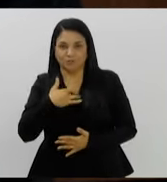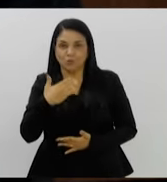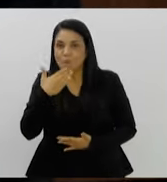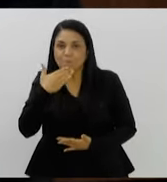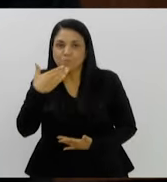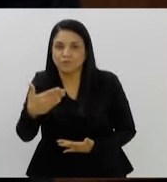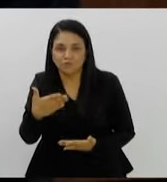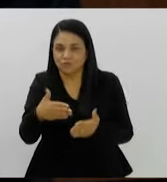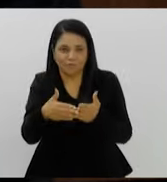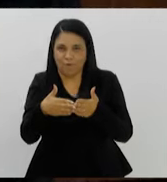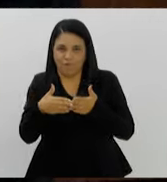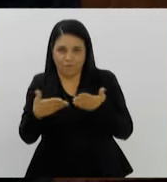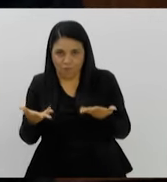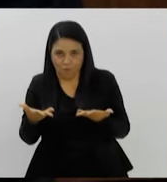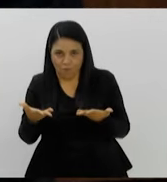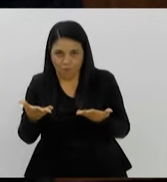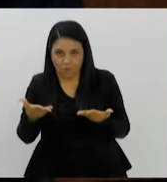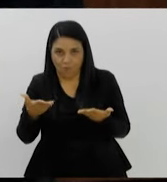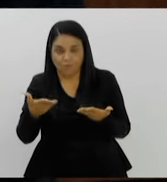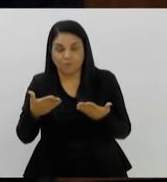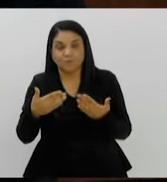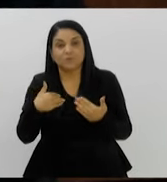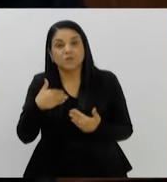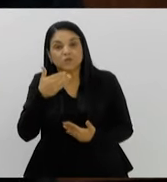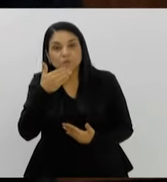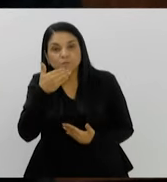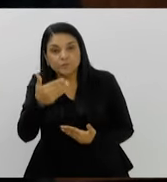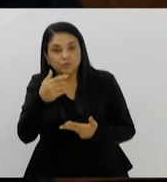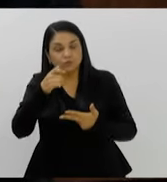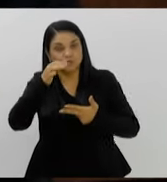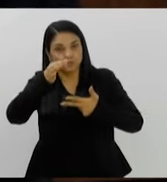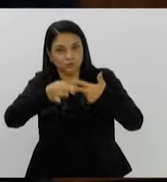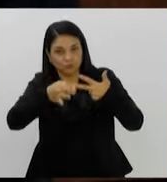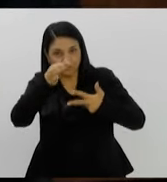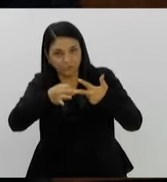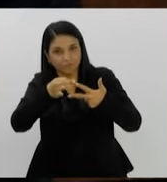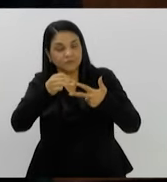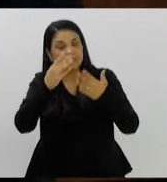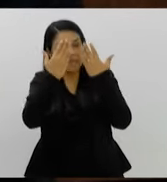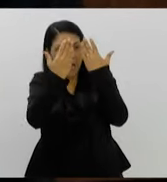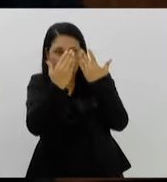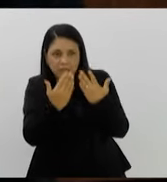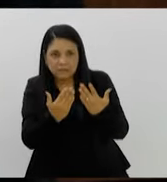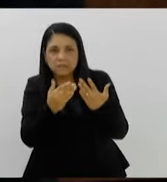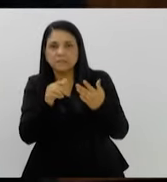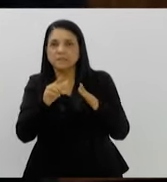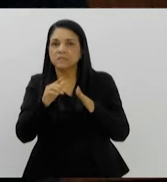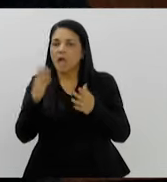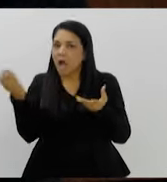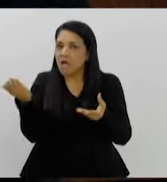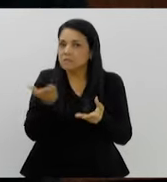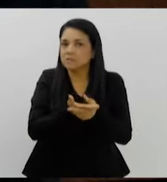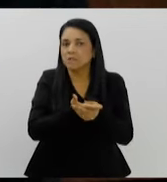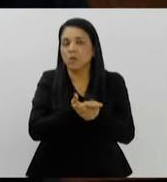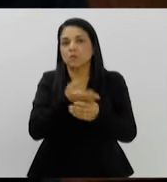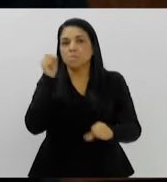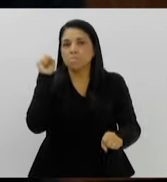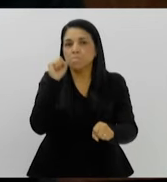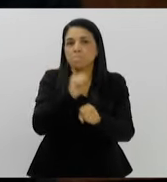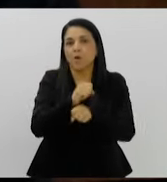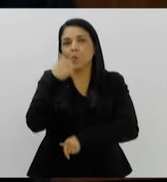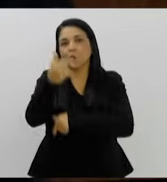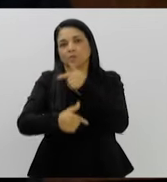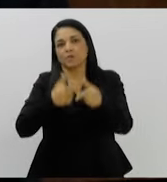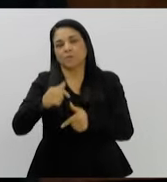Presidente então por favor pedimos ao judiciário que reveja essa ação que paralisou os trabalhos da